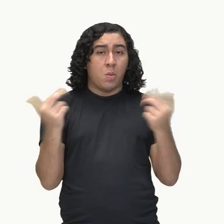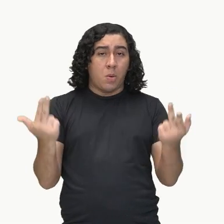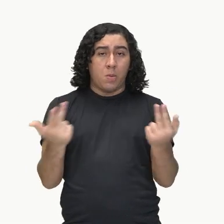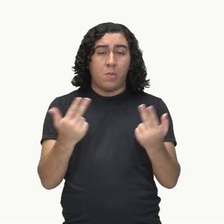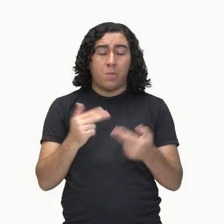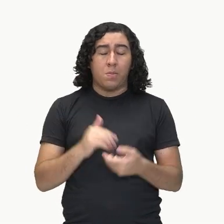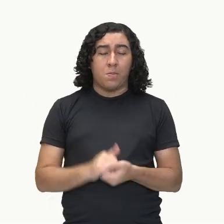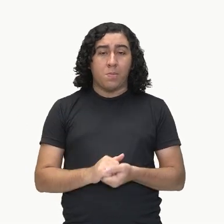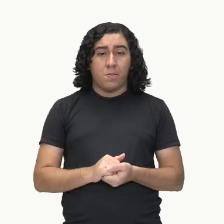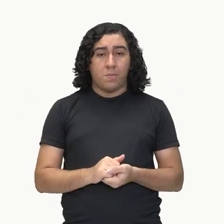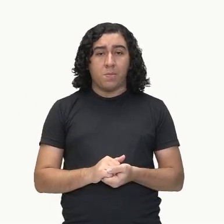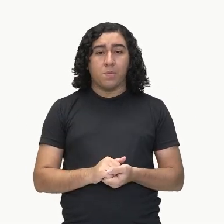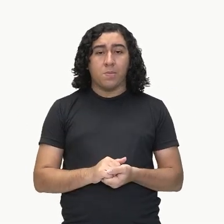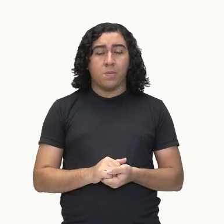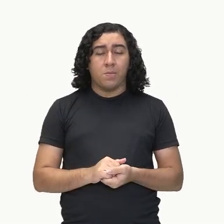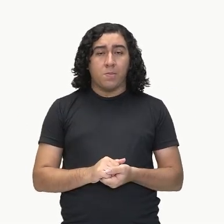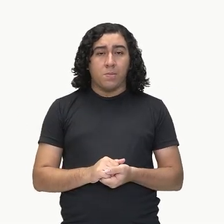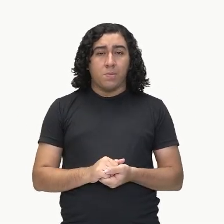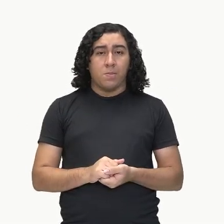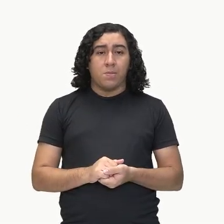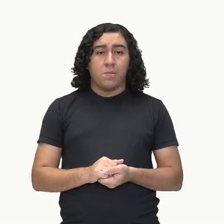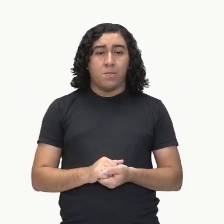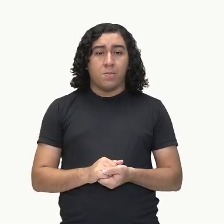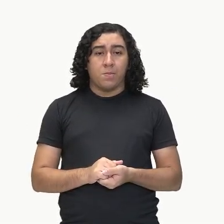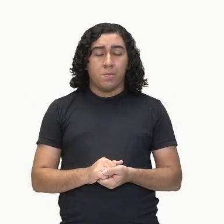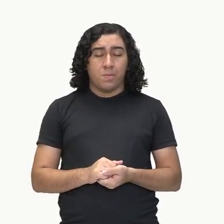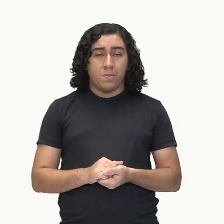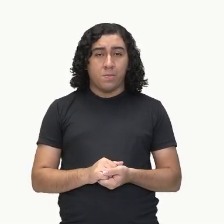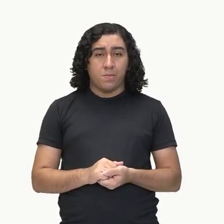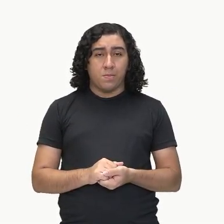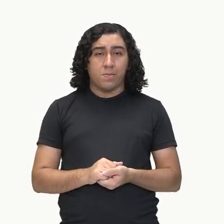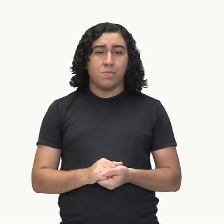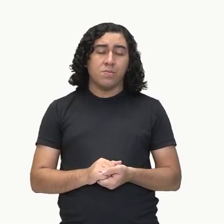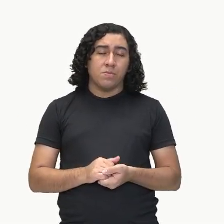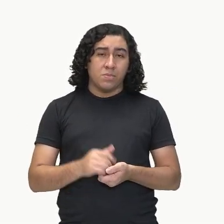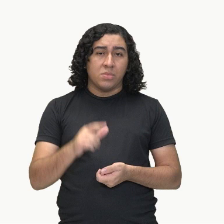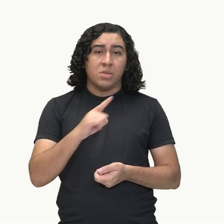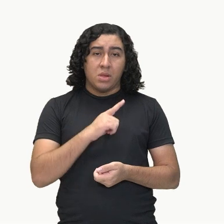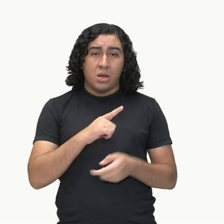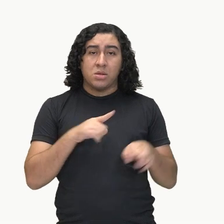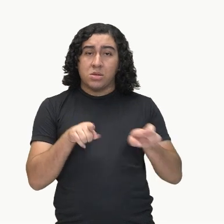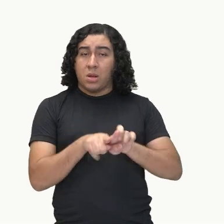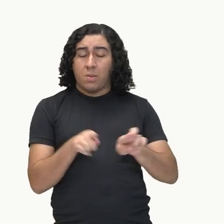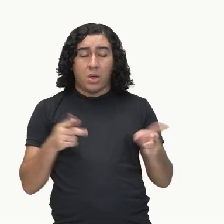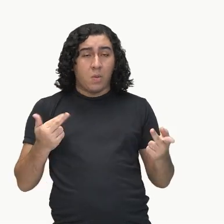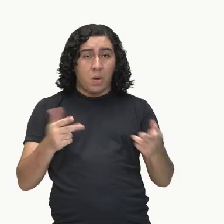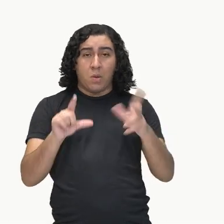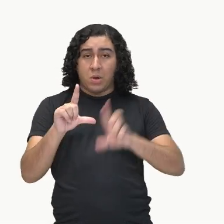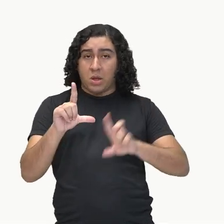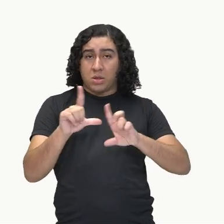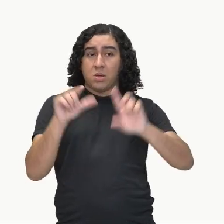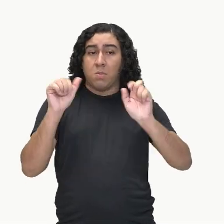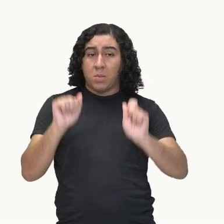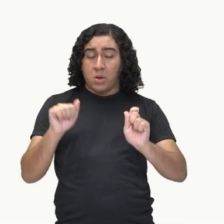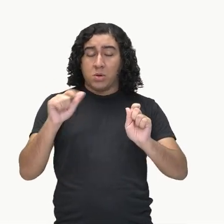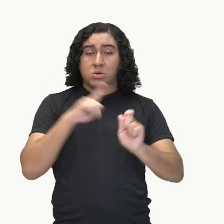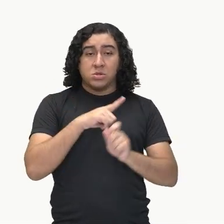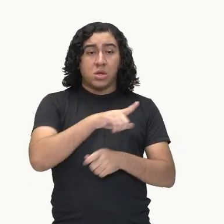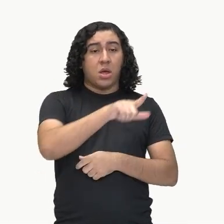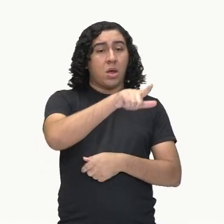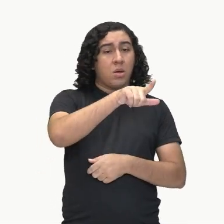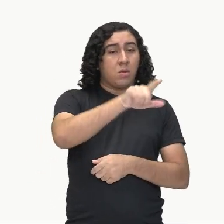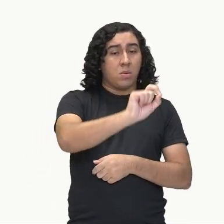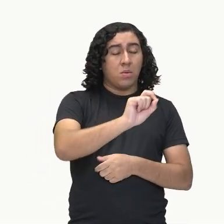as mesmas letrinhas e elas possuem o mesmo expoente. Então, nós vamos ter aqui, ó, sendo